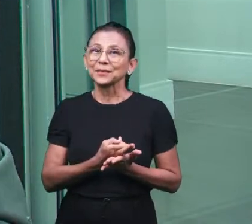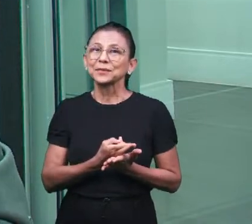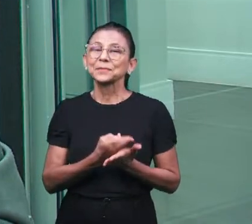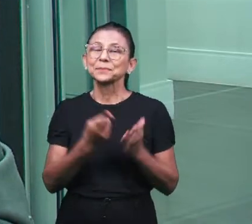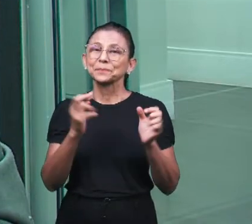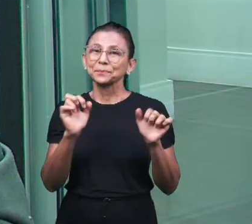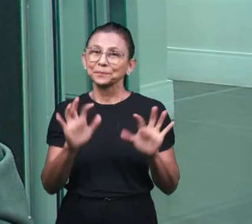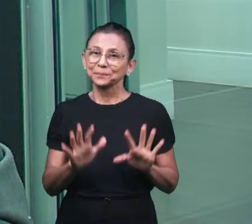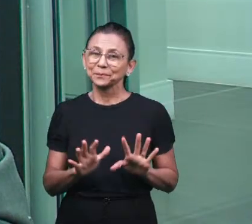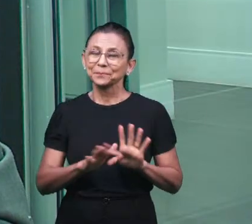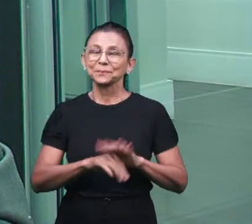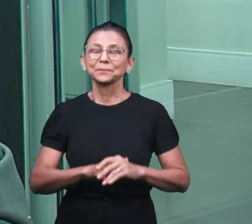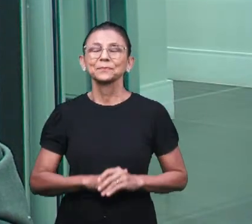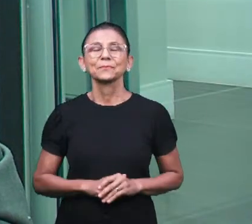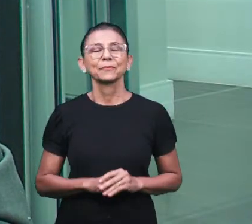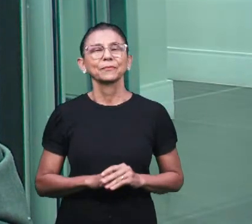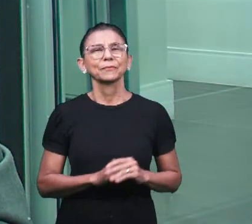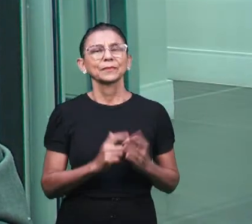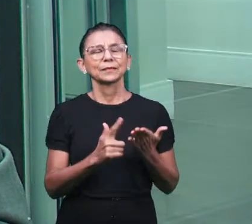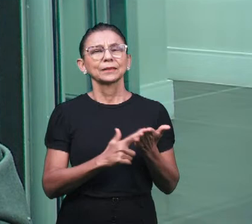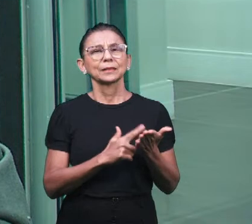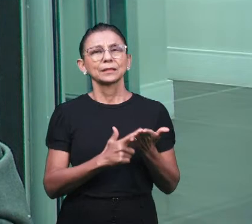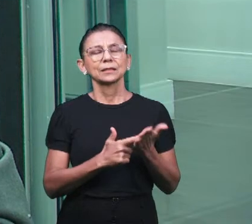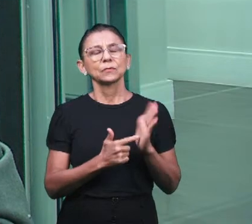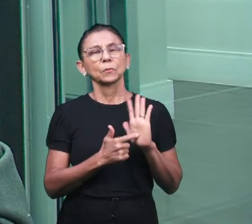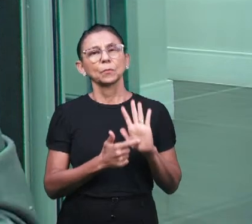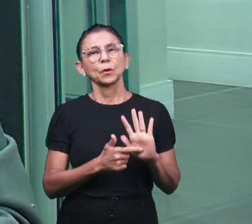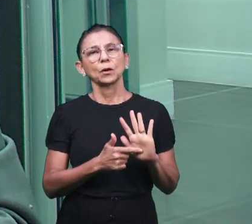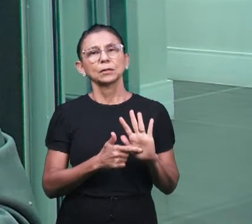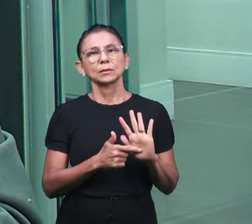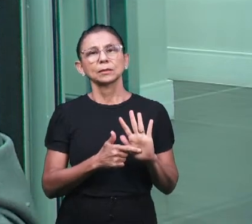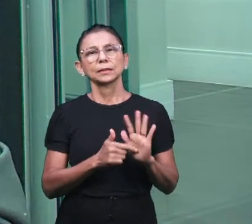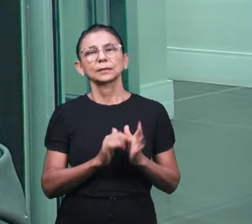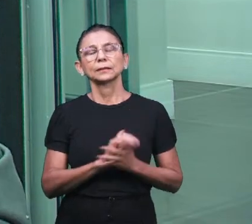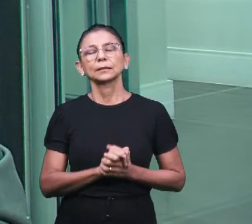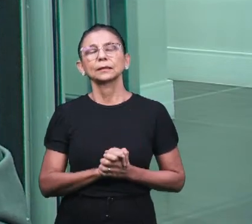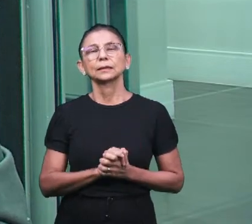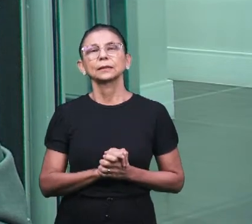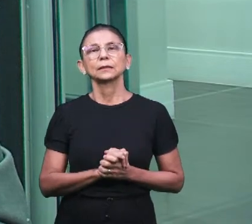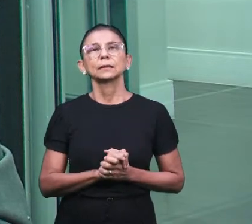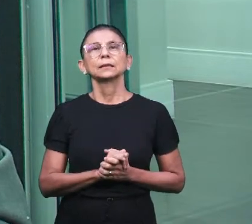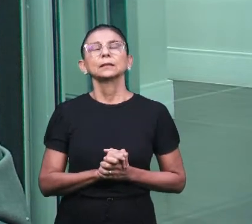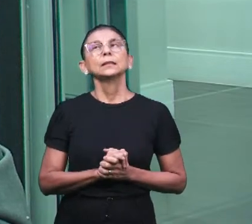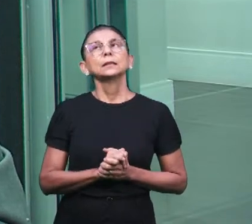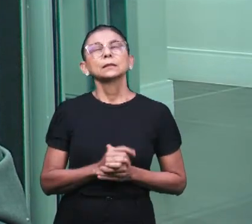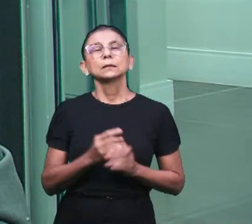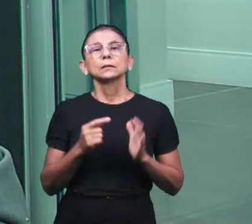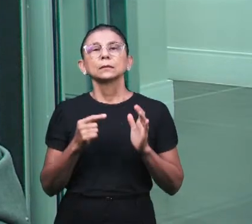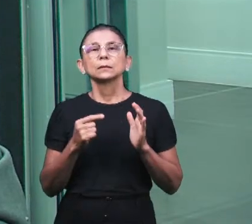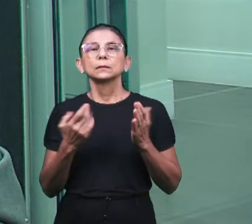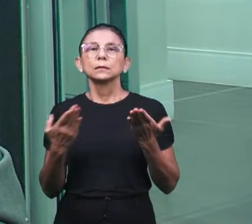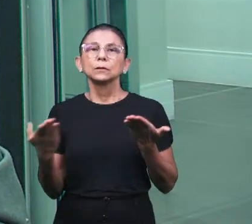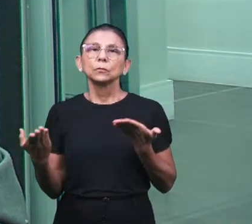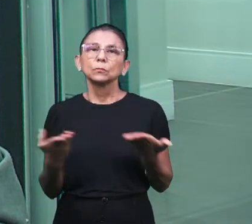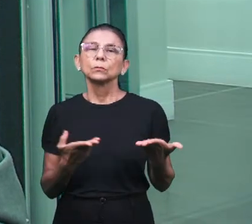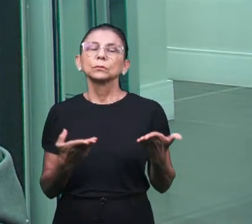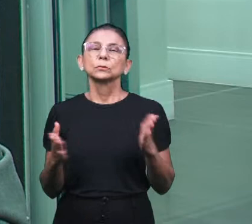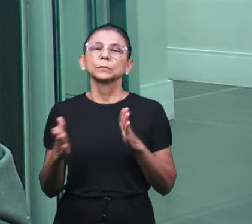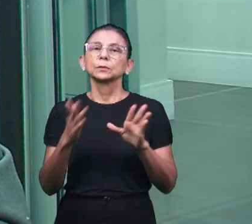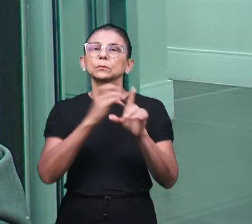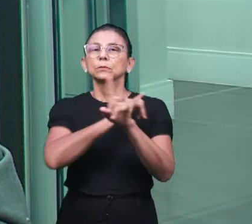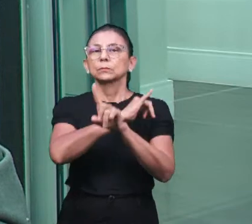salmista, ele faz uma colocação muito pertinente para o momento profético que nós vivemos,